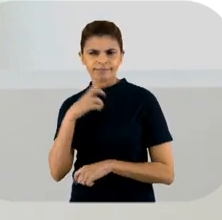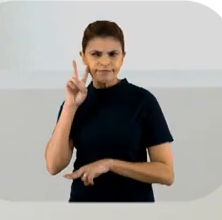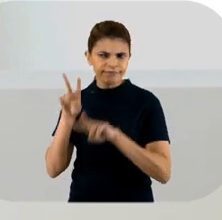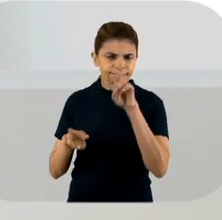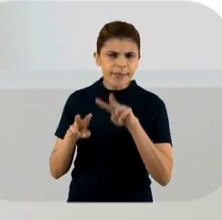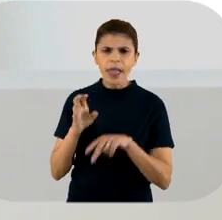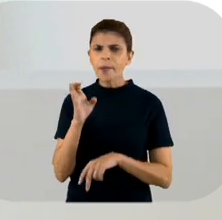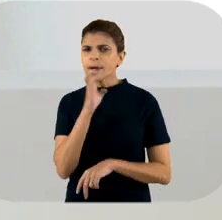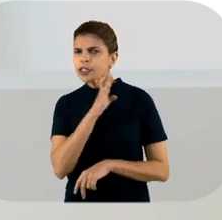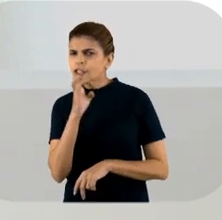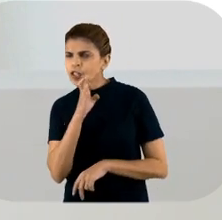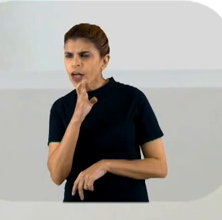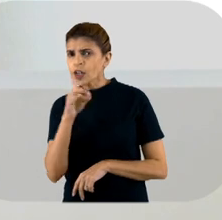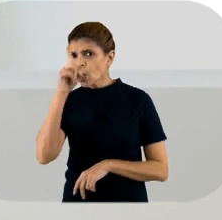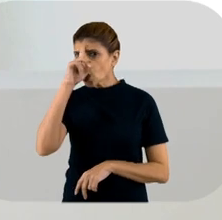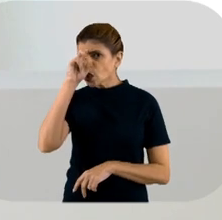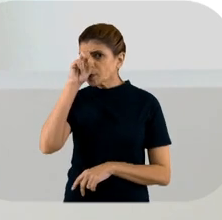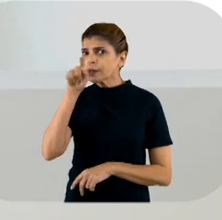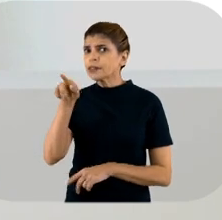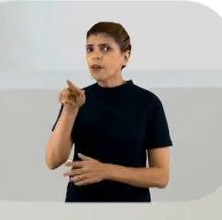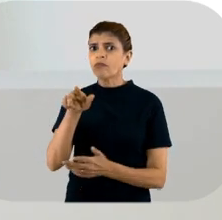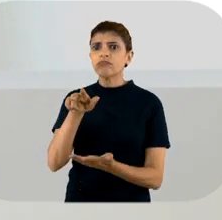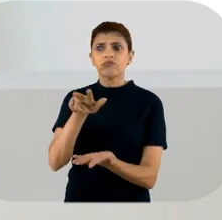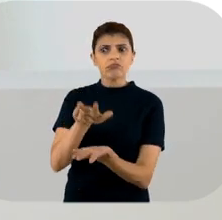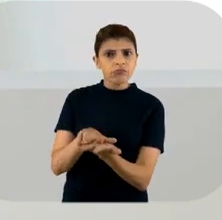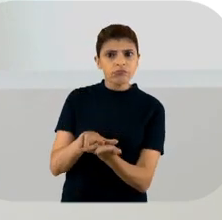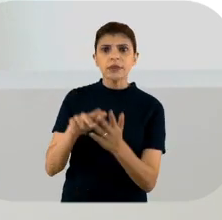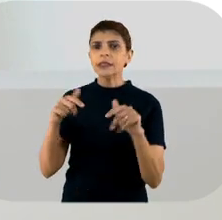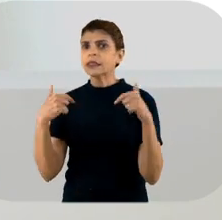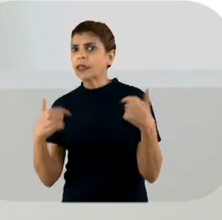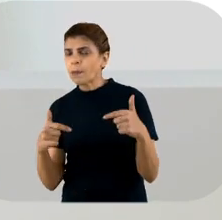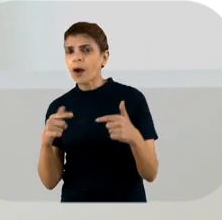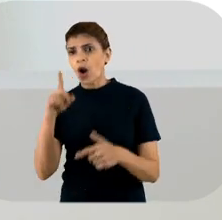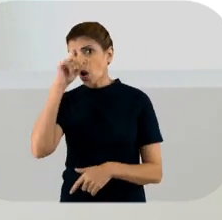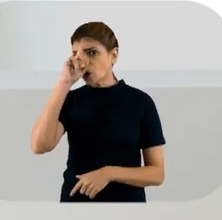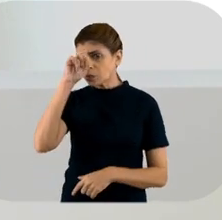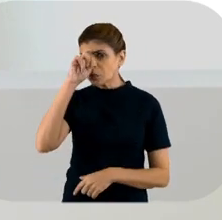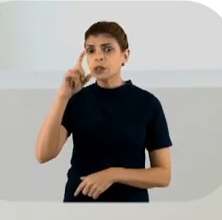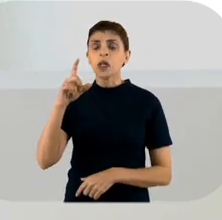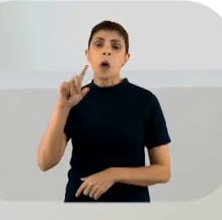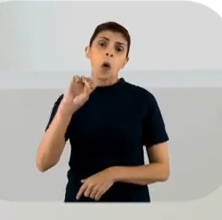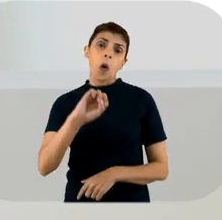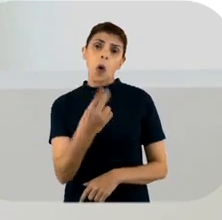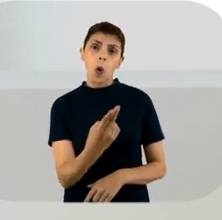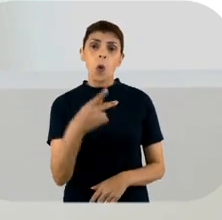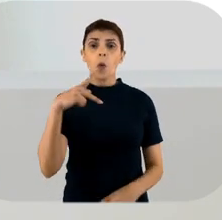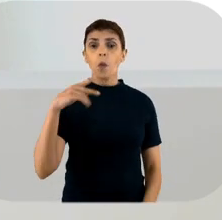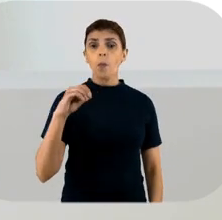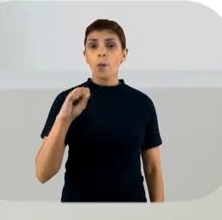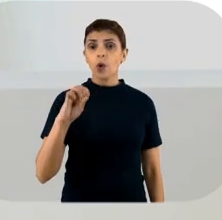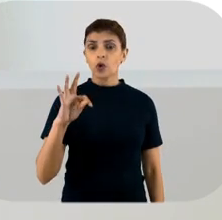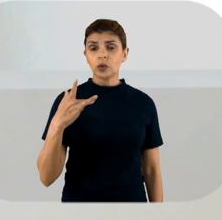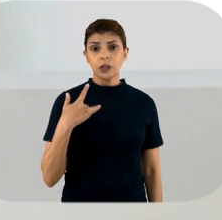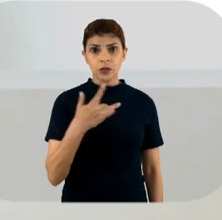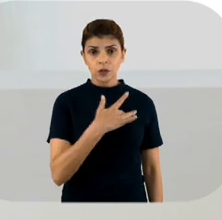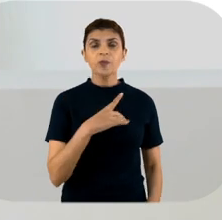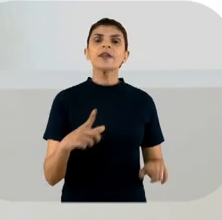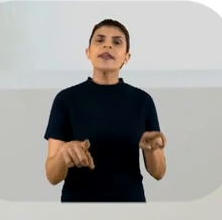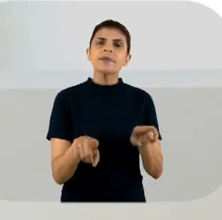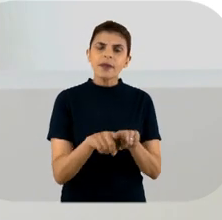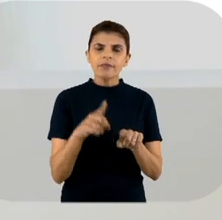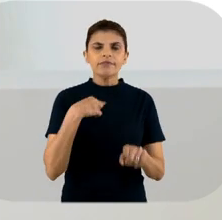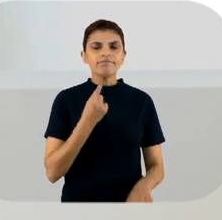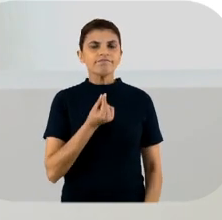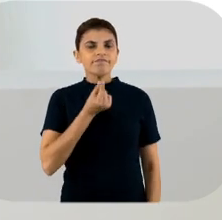sua emergência, no hospital que você trabalha, no posto, existe um exame, a forma de coletar é por swab